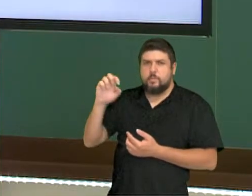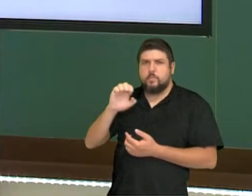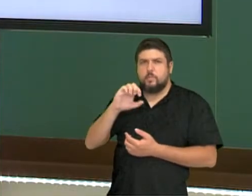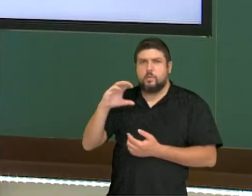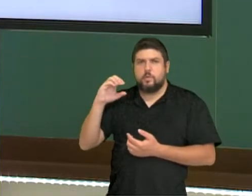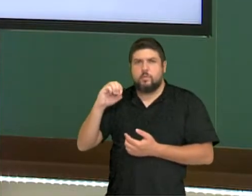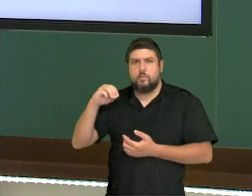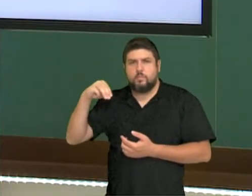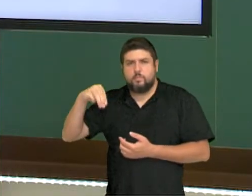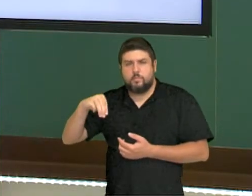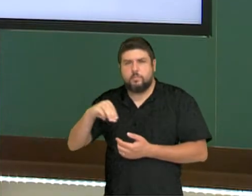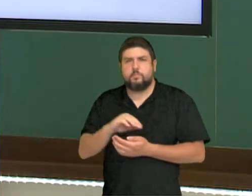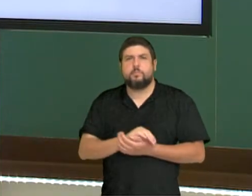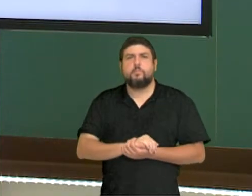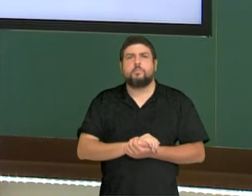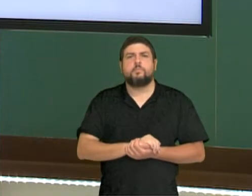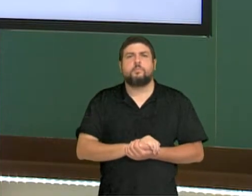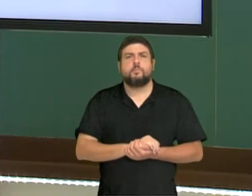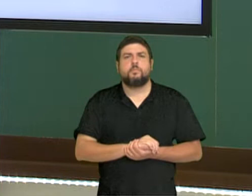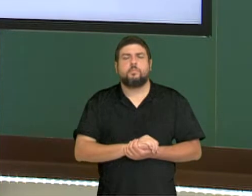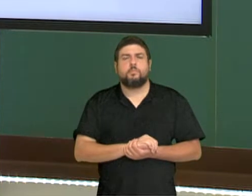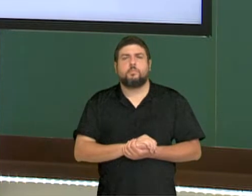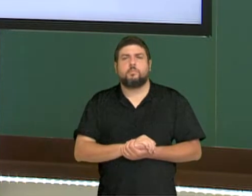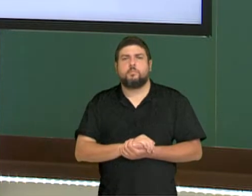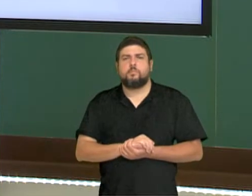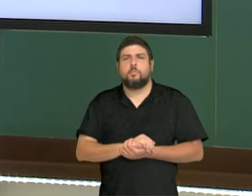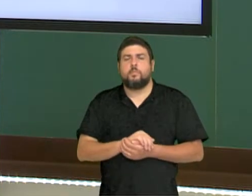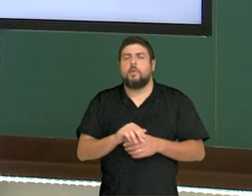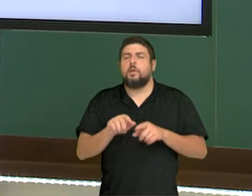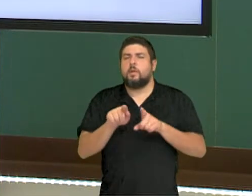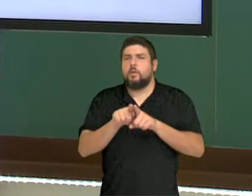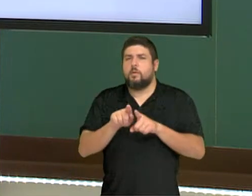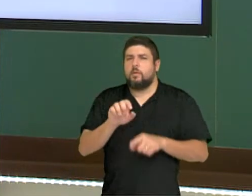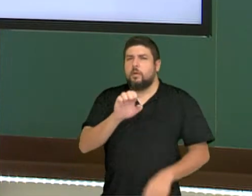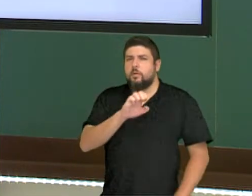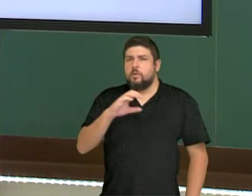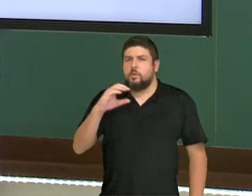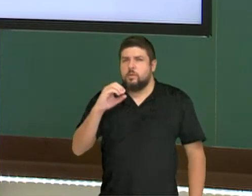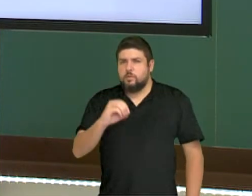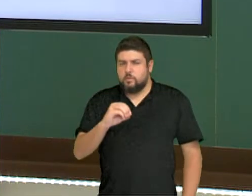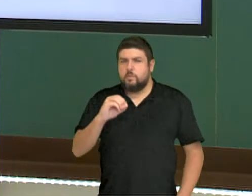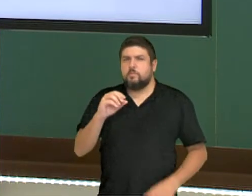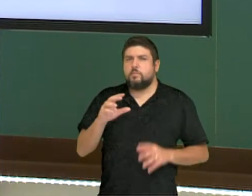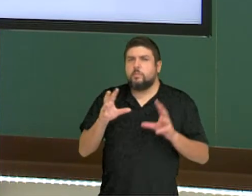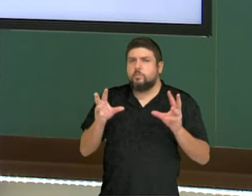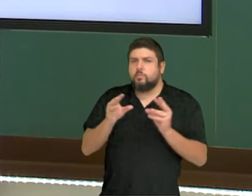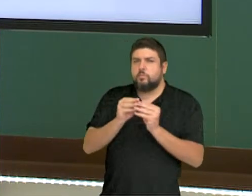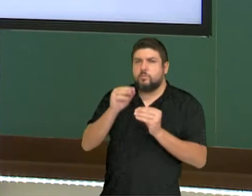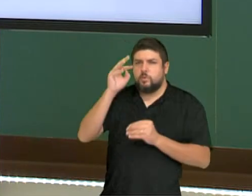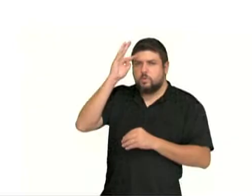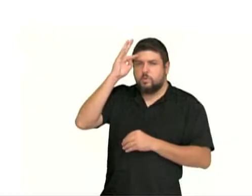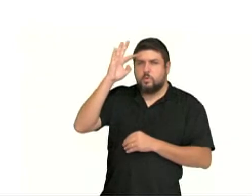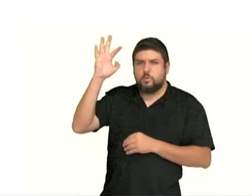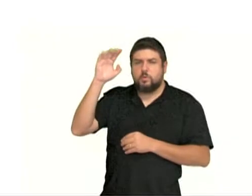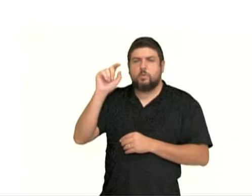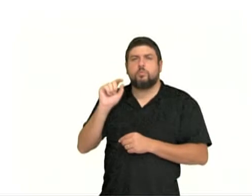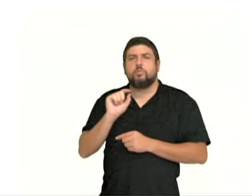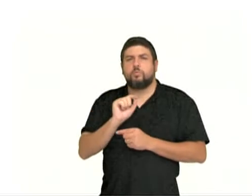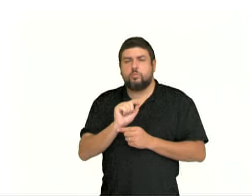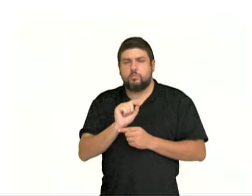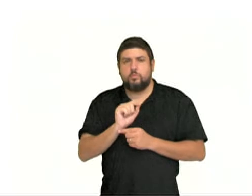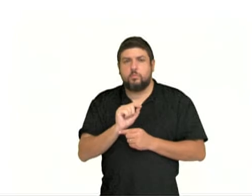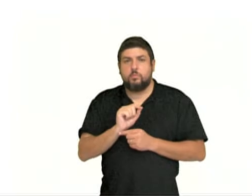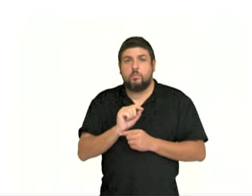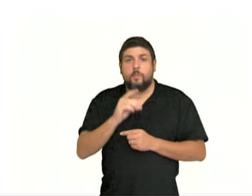à natureza a outra premissa do Eco malthusianismo é a de que a maior quantidade